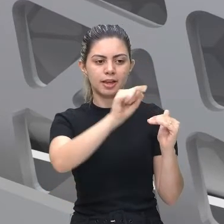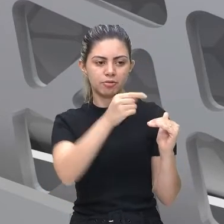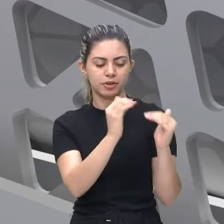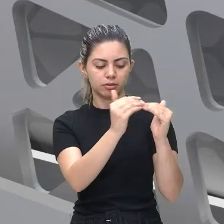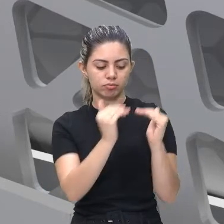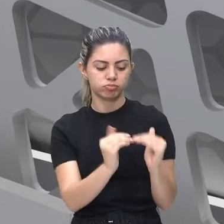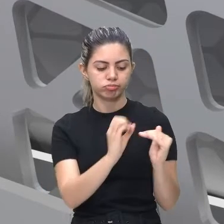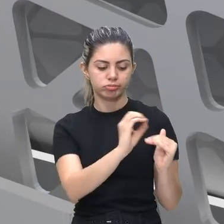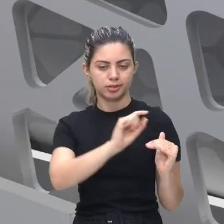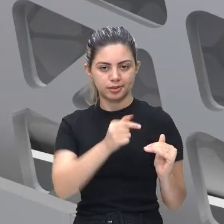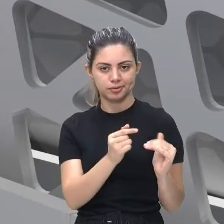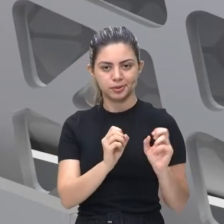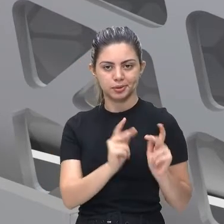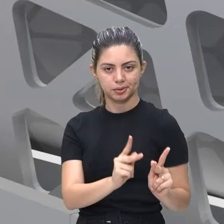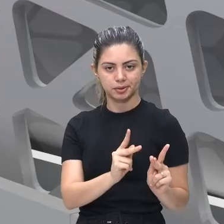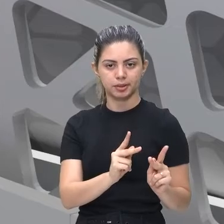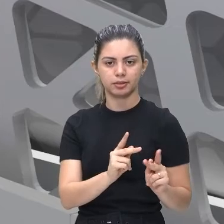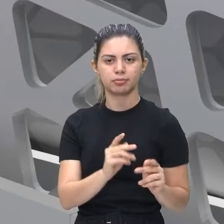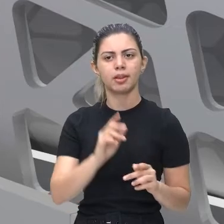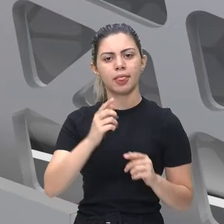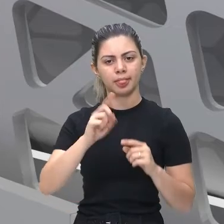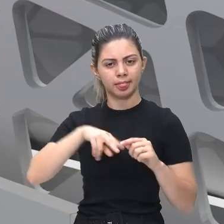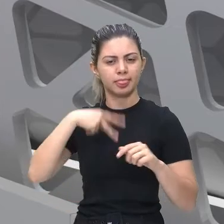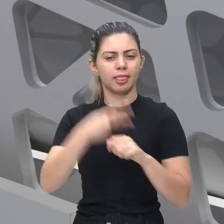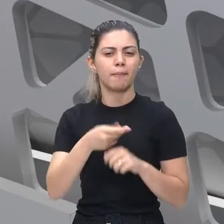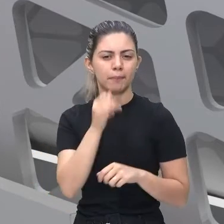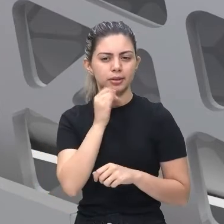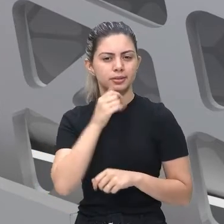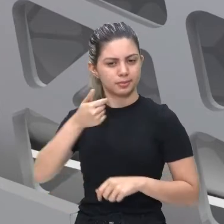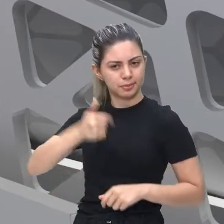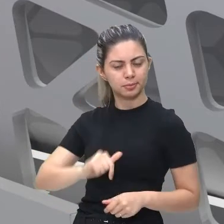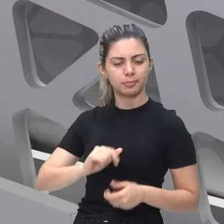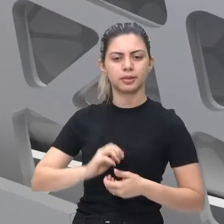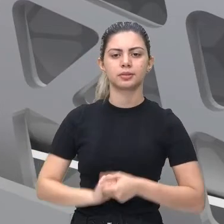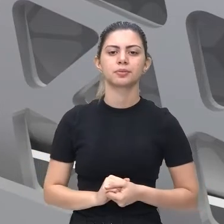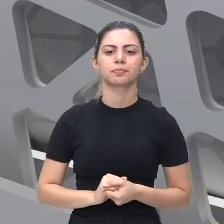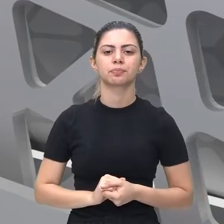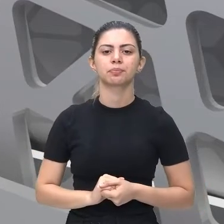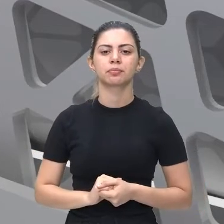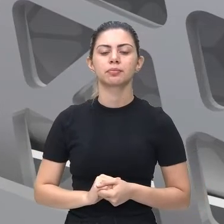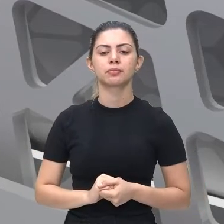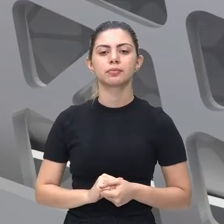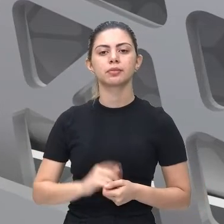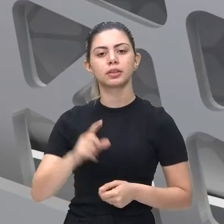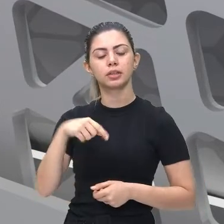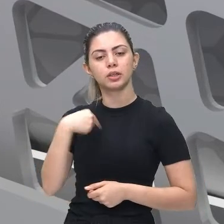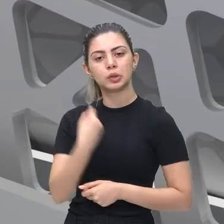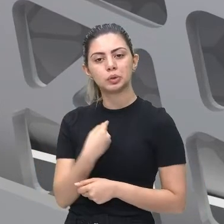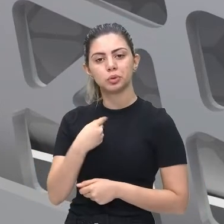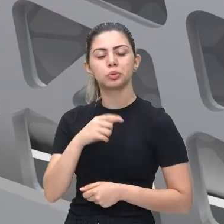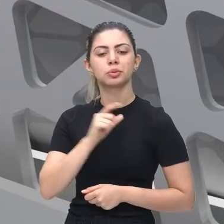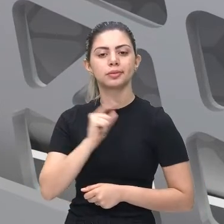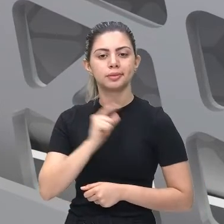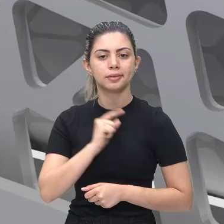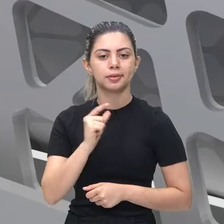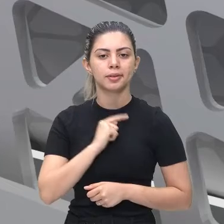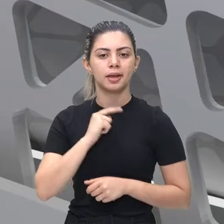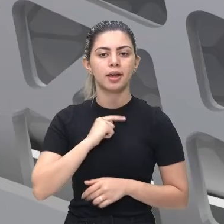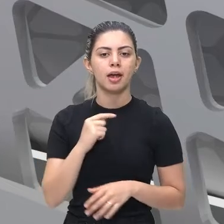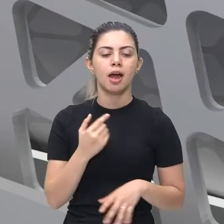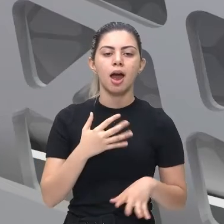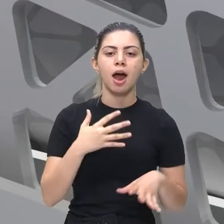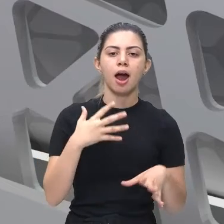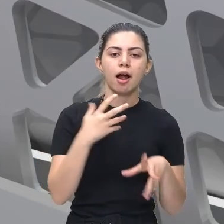vírgula, beleza? Vamos ver mais exemplos aí para frente. E quando nós estamos trabalhando com operações de adição e